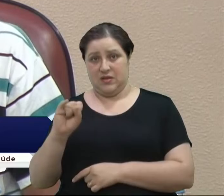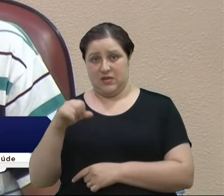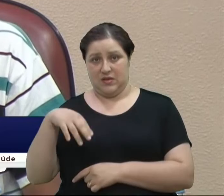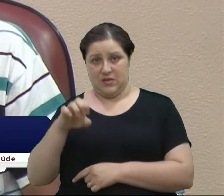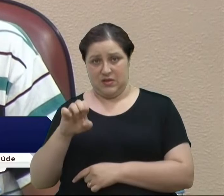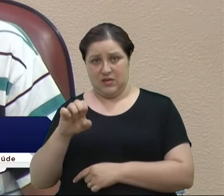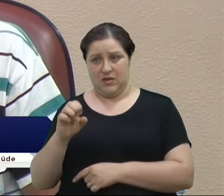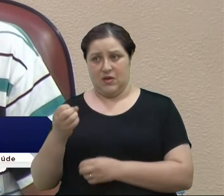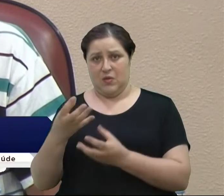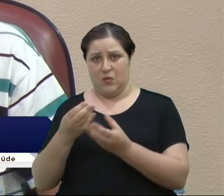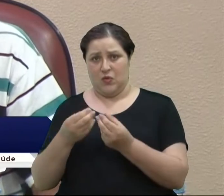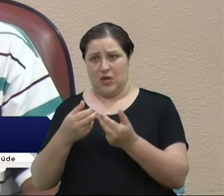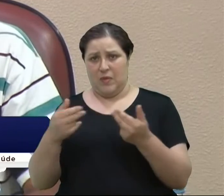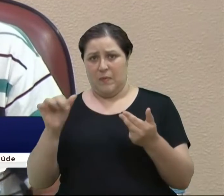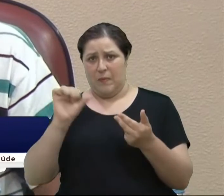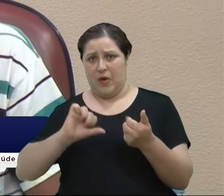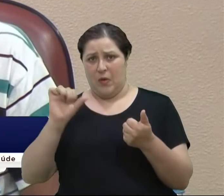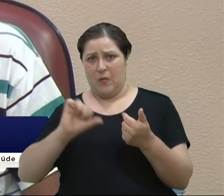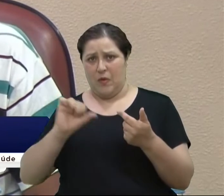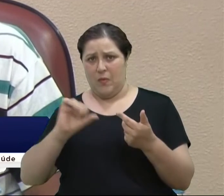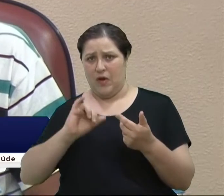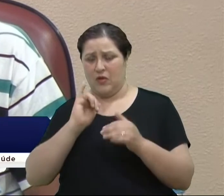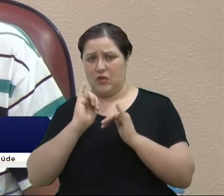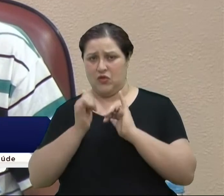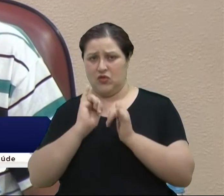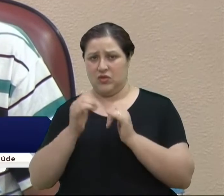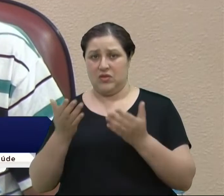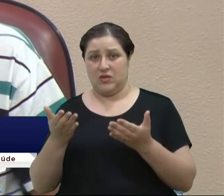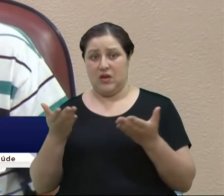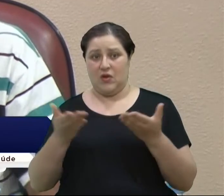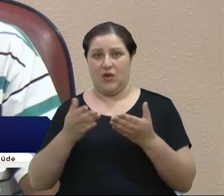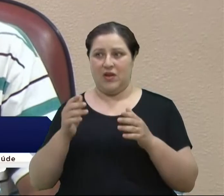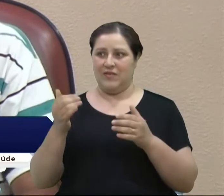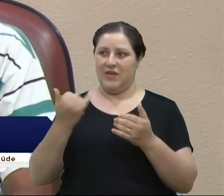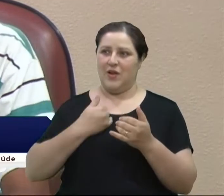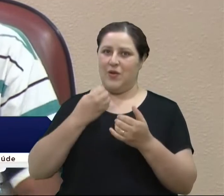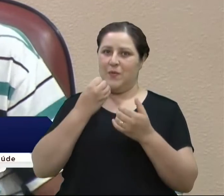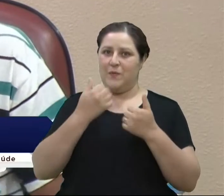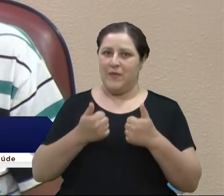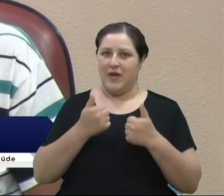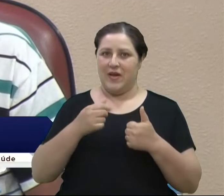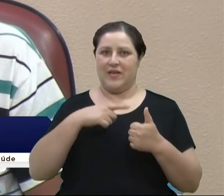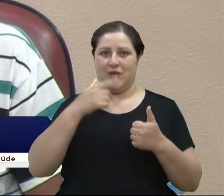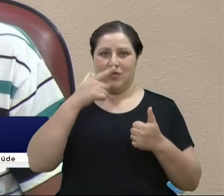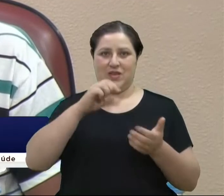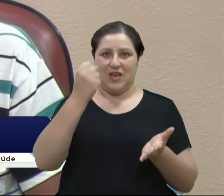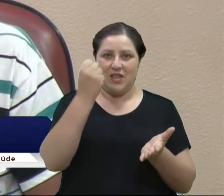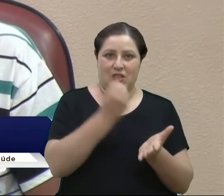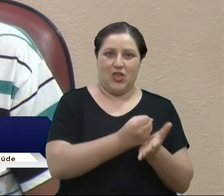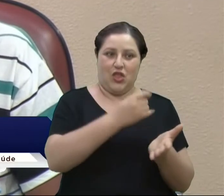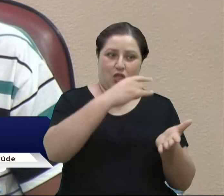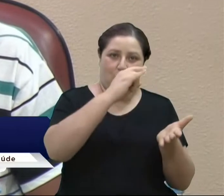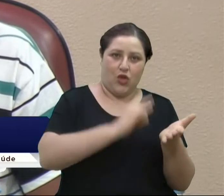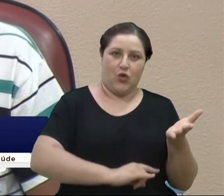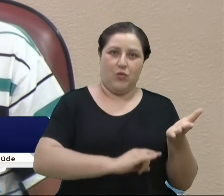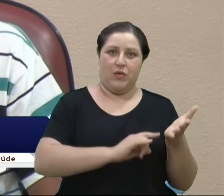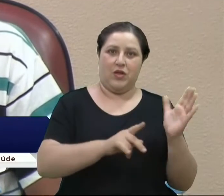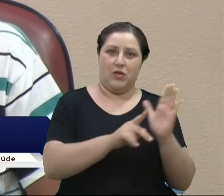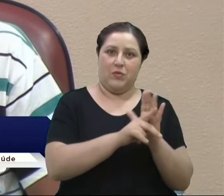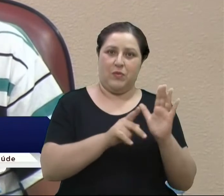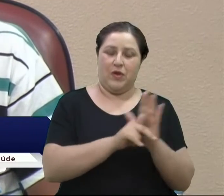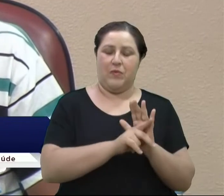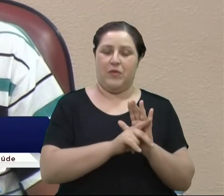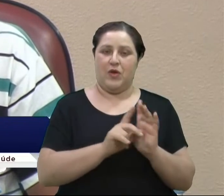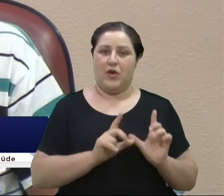estava debatendo aqui, que é o credenciamento na parte da oncologia e